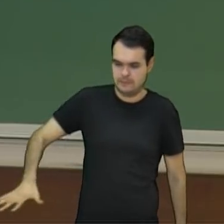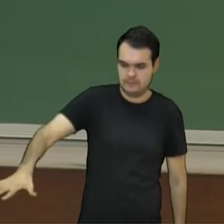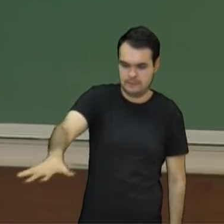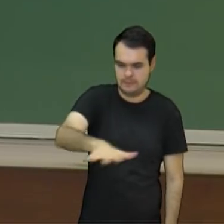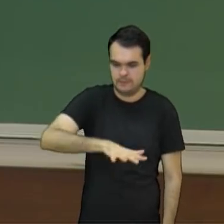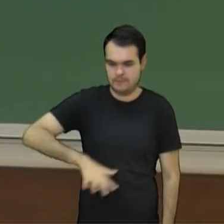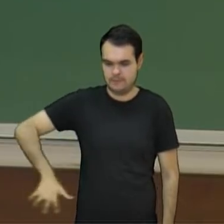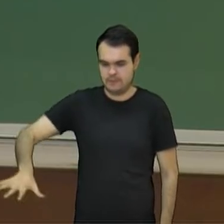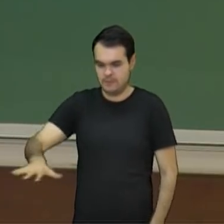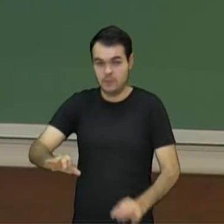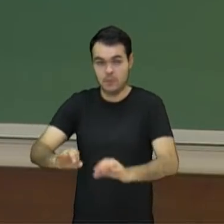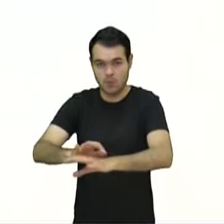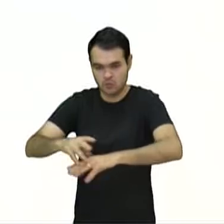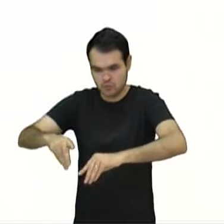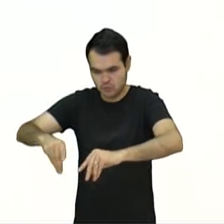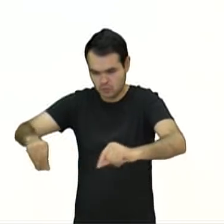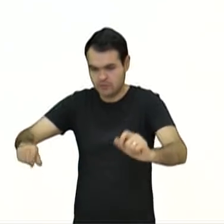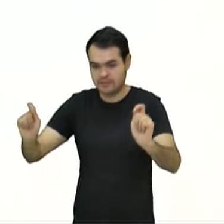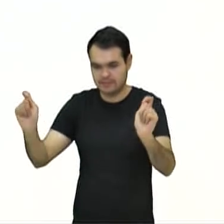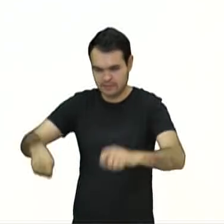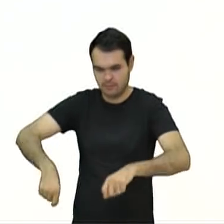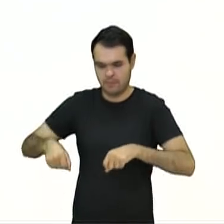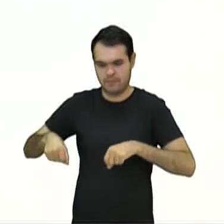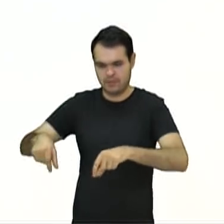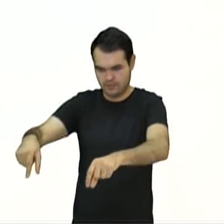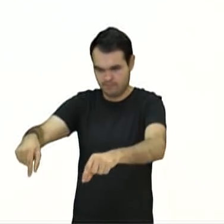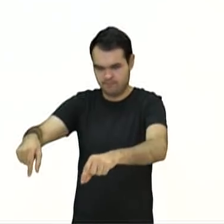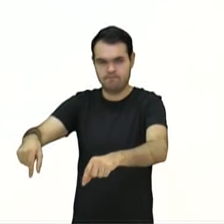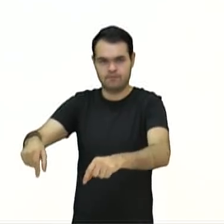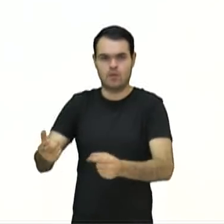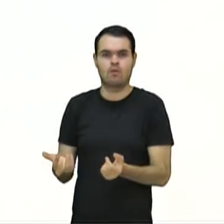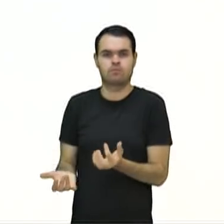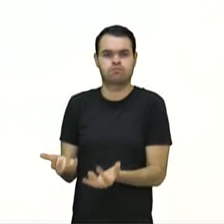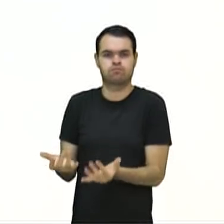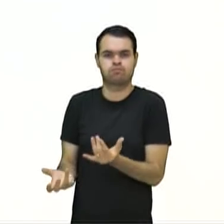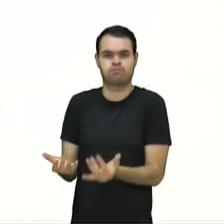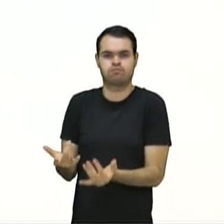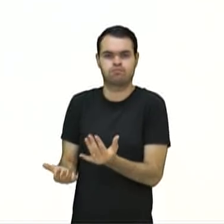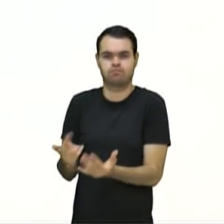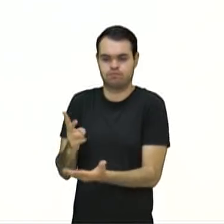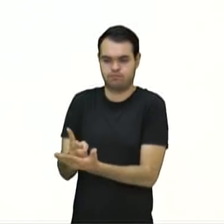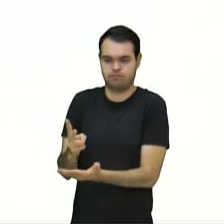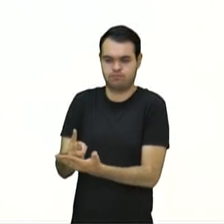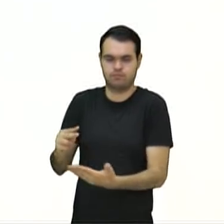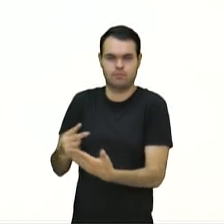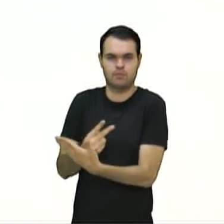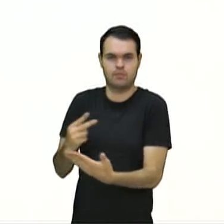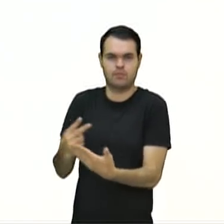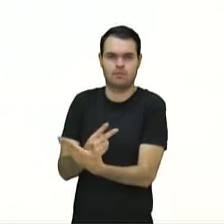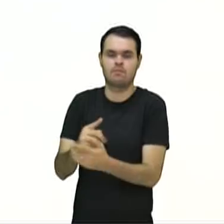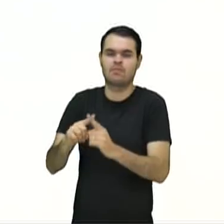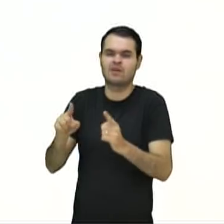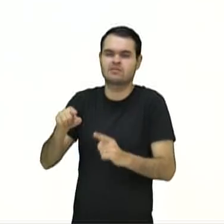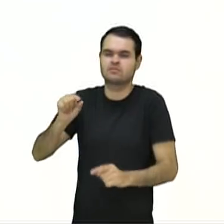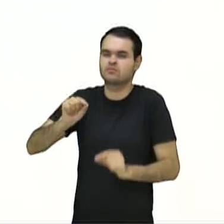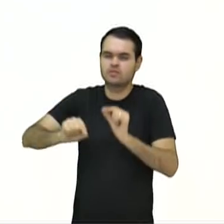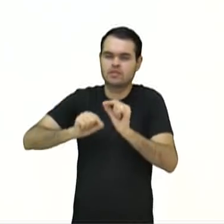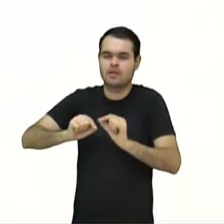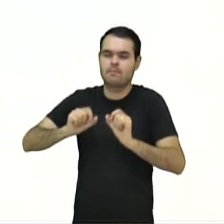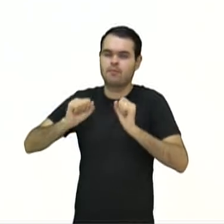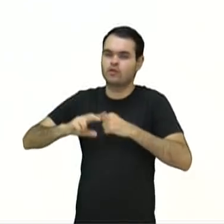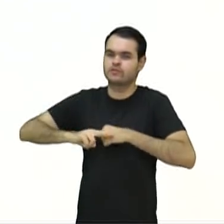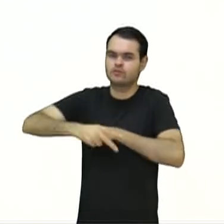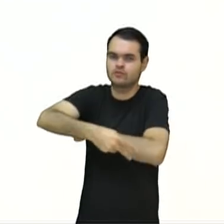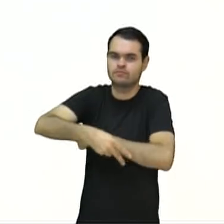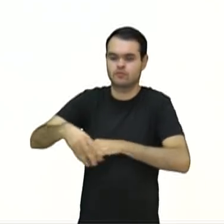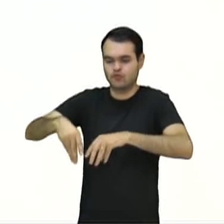plantio. E com essas queimadas acontecendo com frequência, pode acontecer então a degradação do solo, a perda